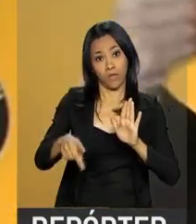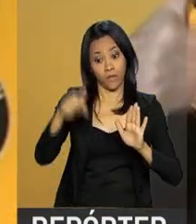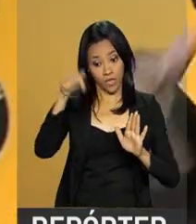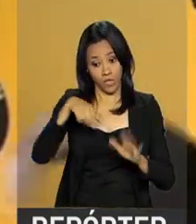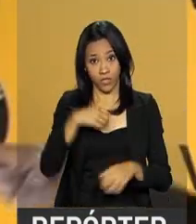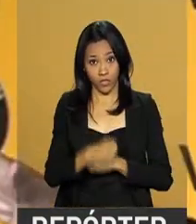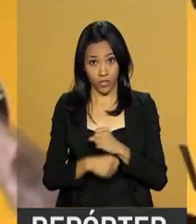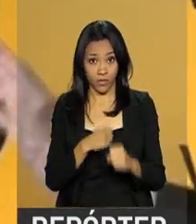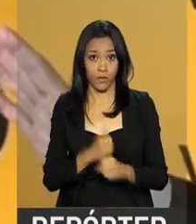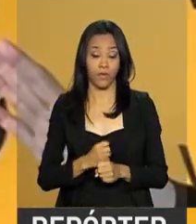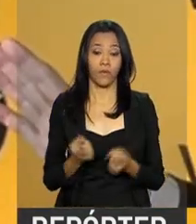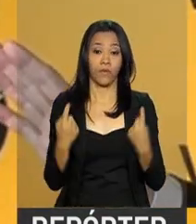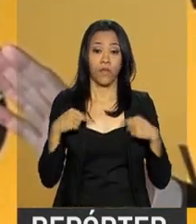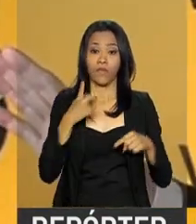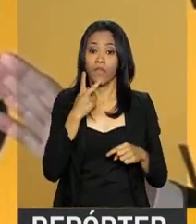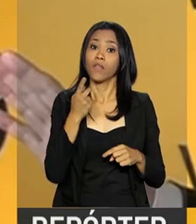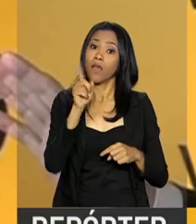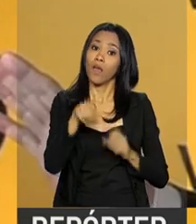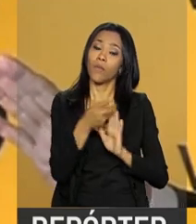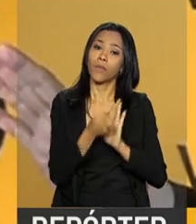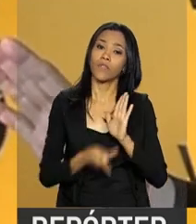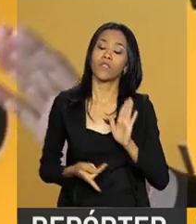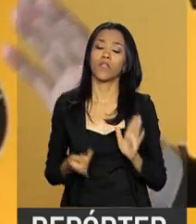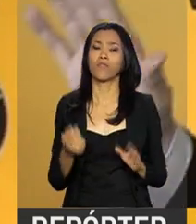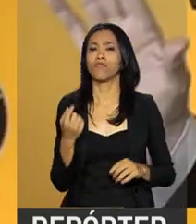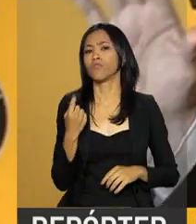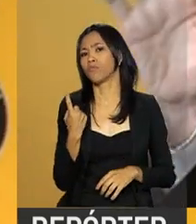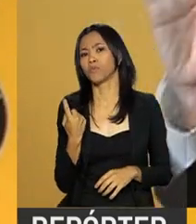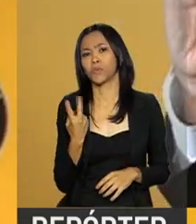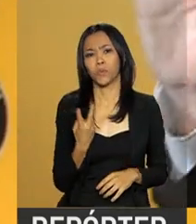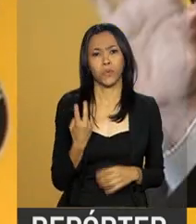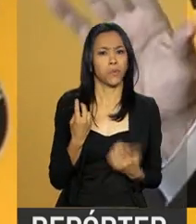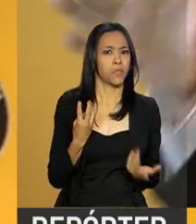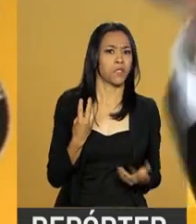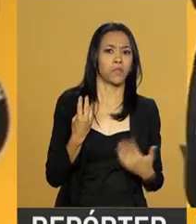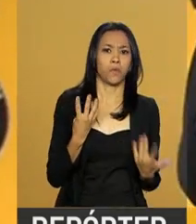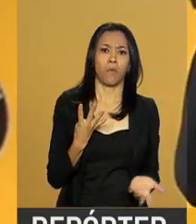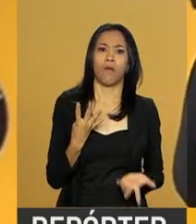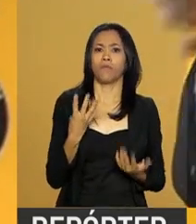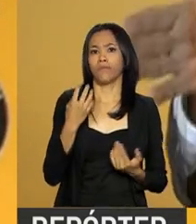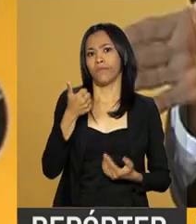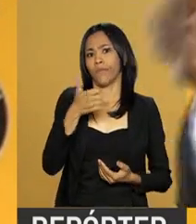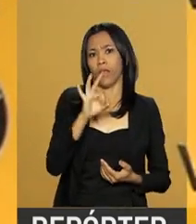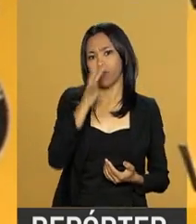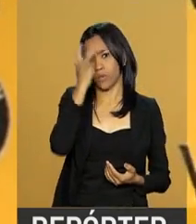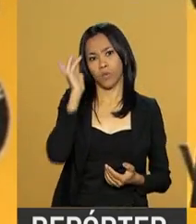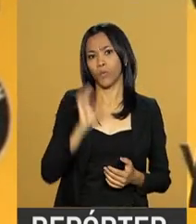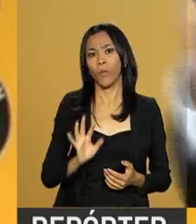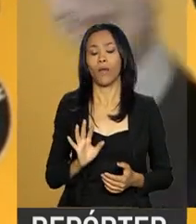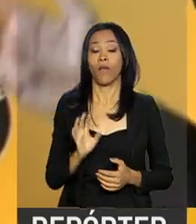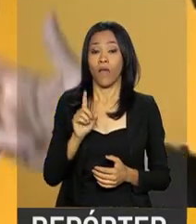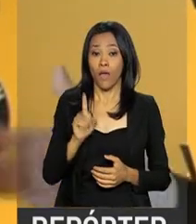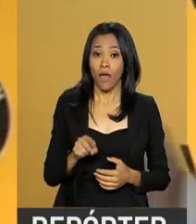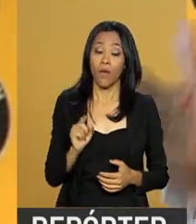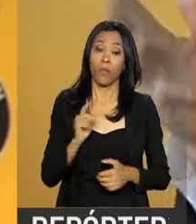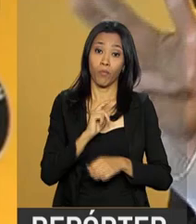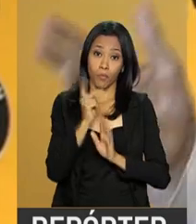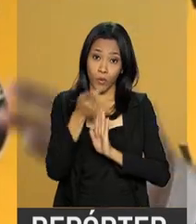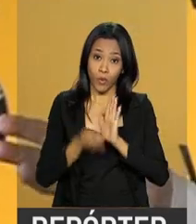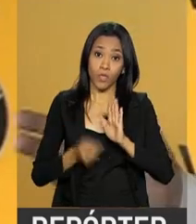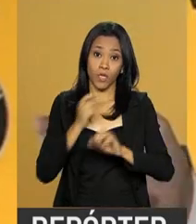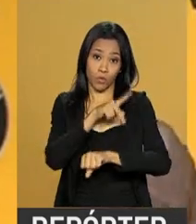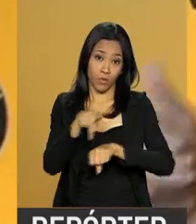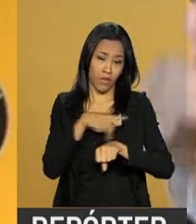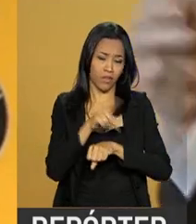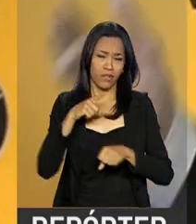um projeto de de um ou dois ou três ou quatro ou dez pessoas é um projeto de país assim como a série de